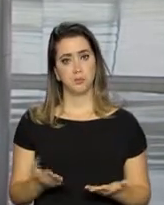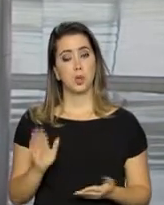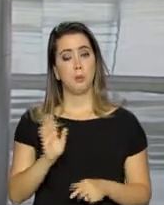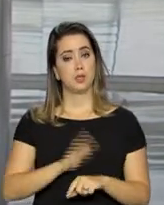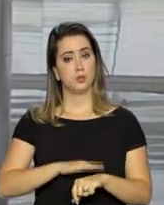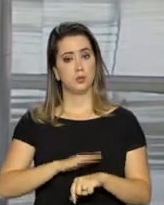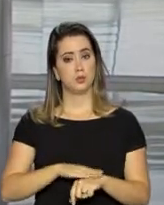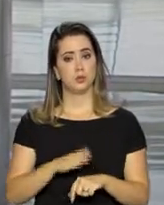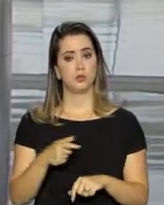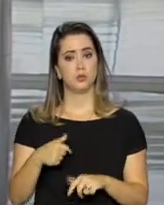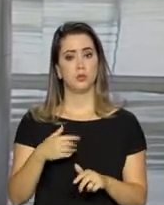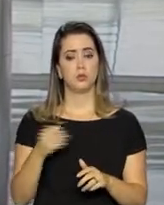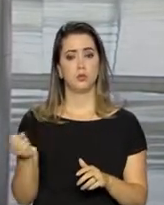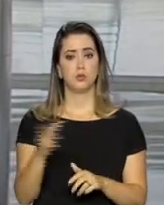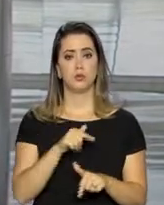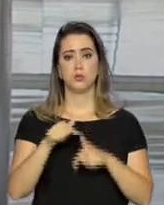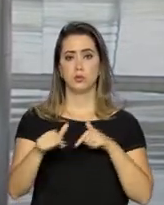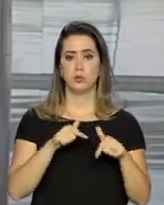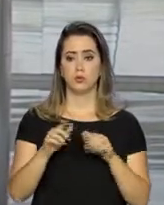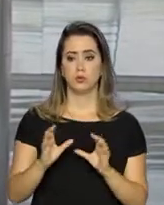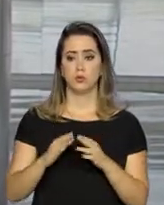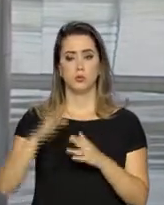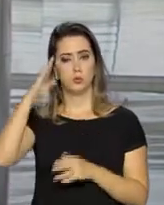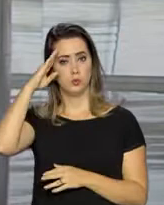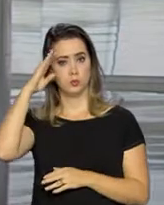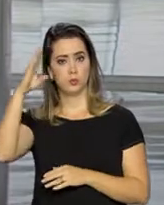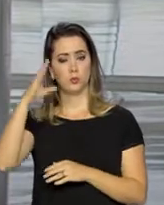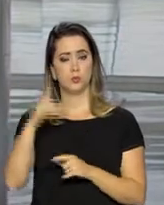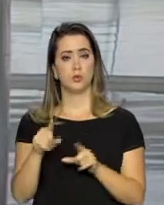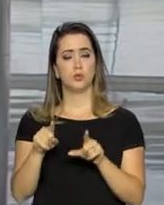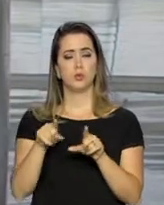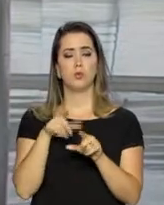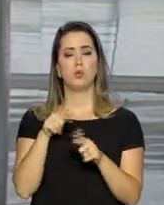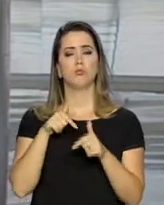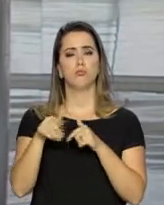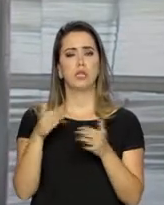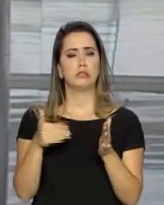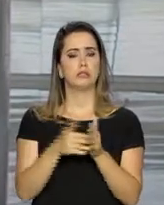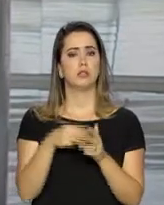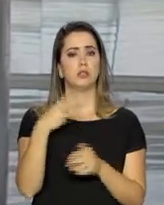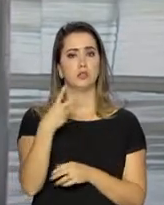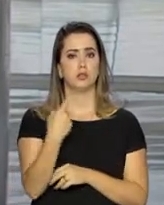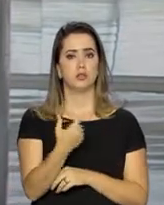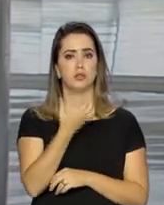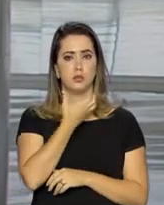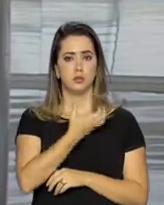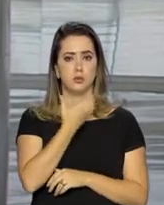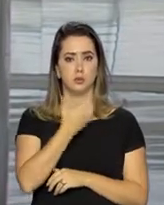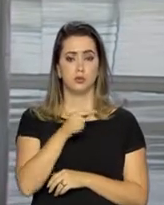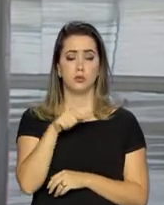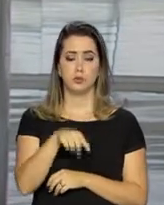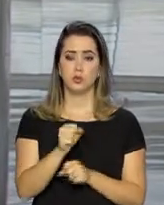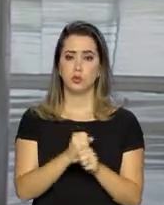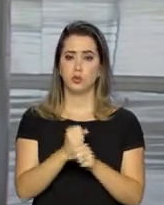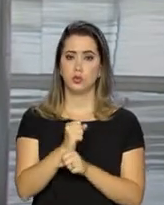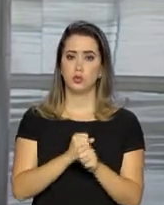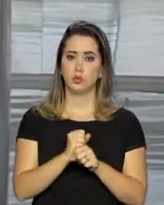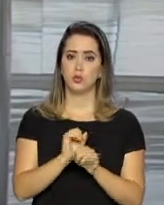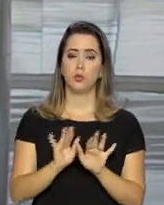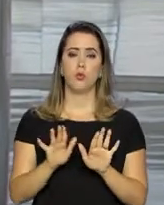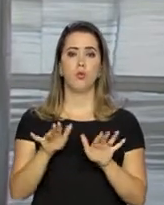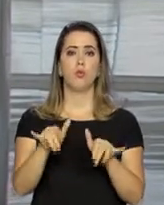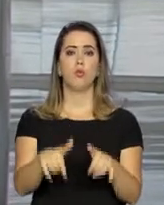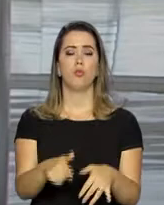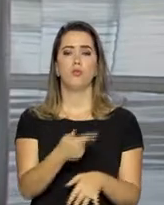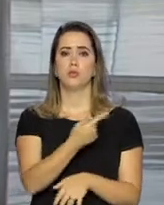prazo para a atuação das forças armadas no rio de janeiro é até 31 de dezembro deste ano quando se